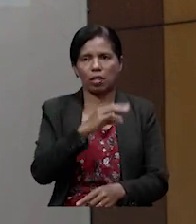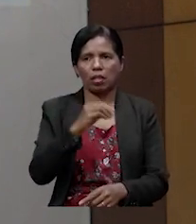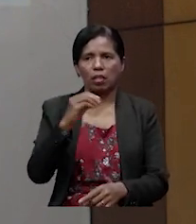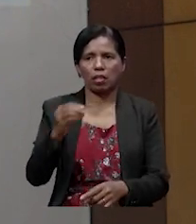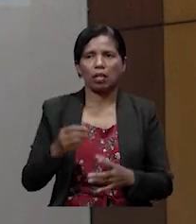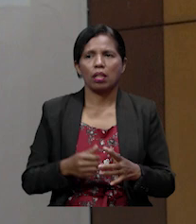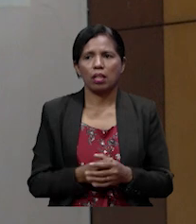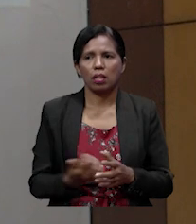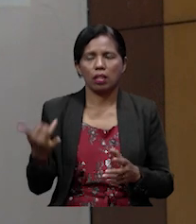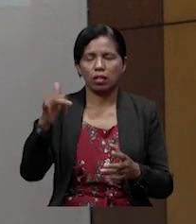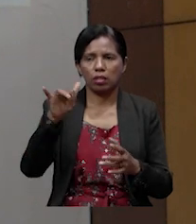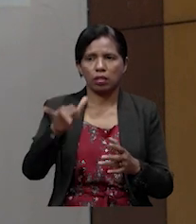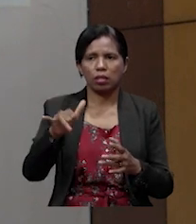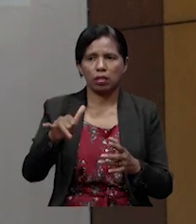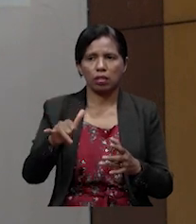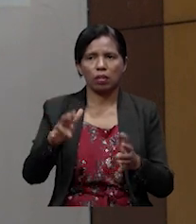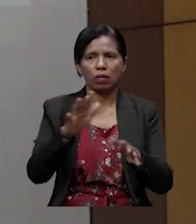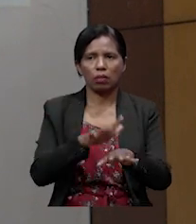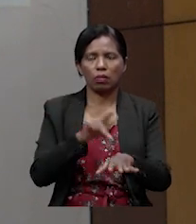balete nene siracona